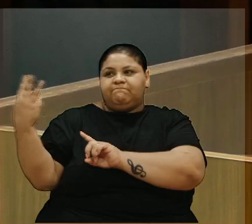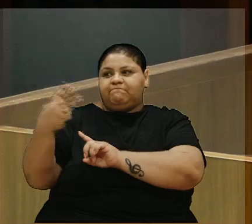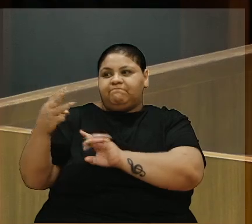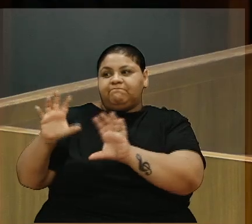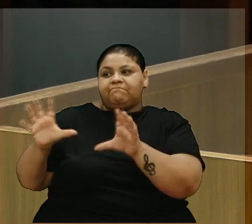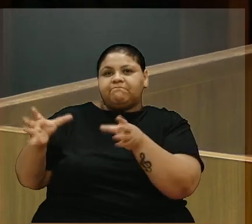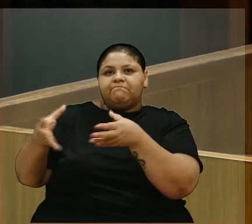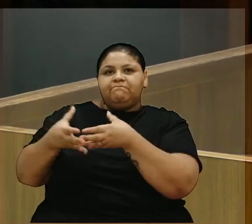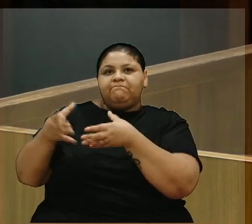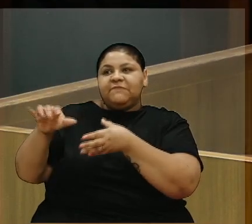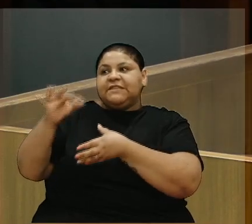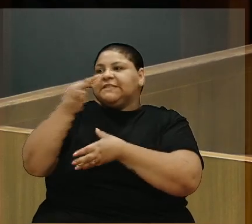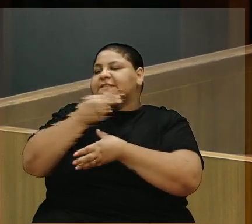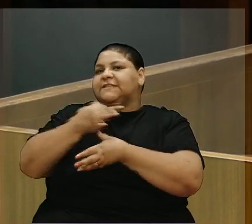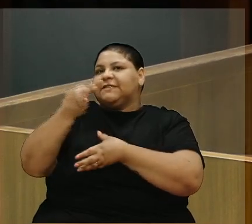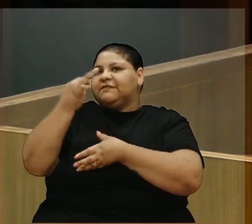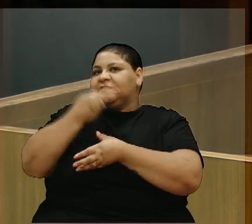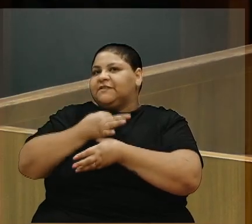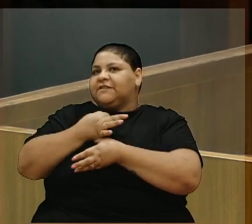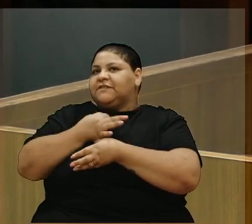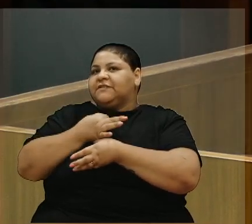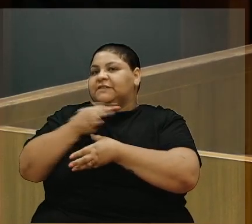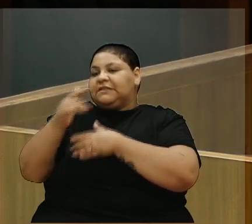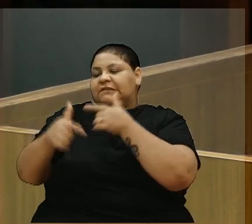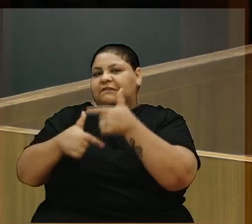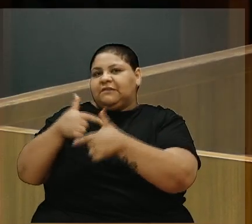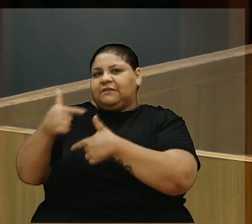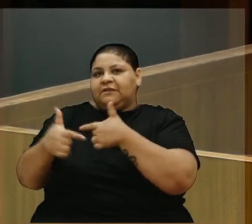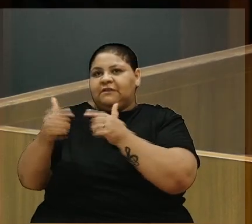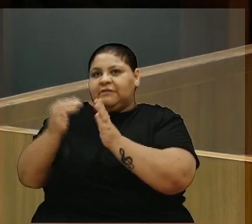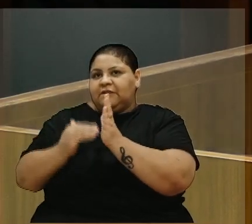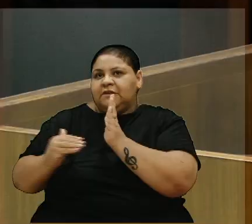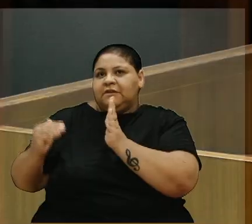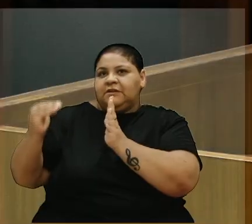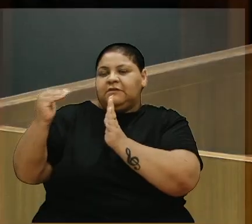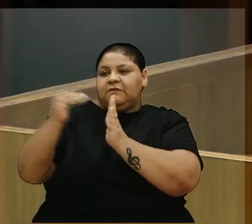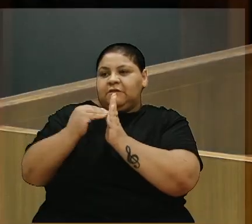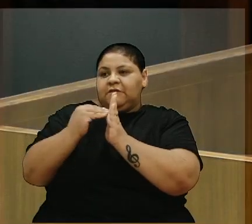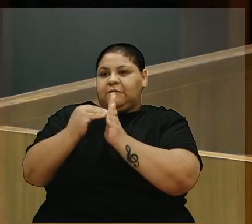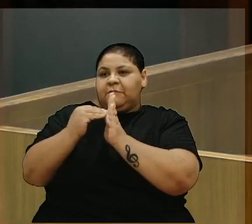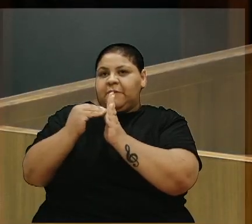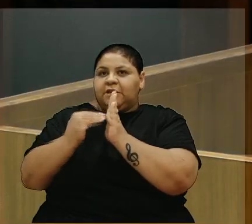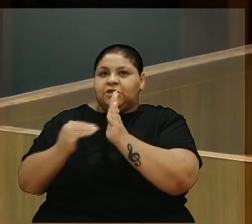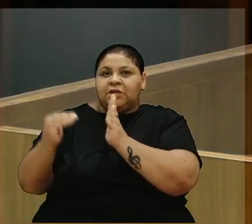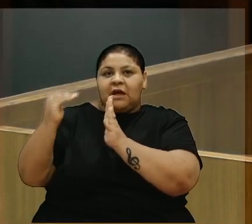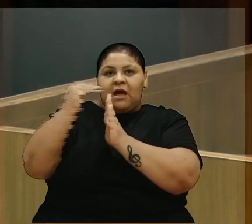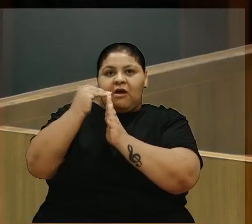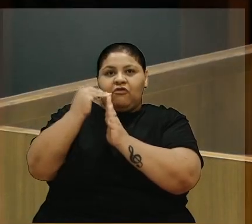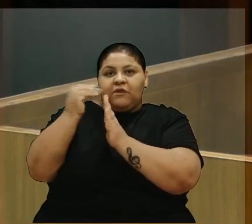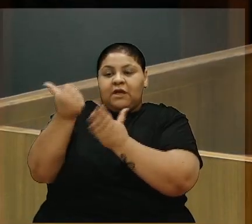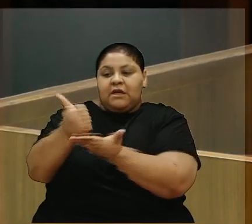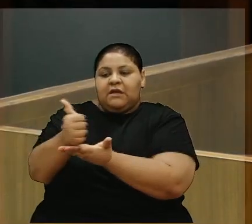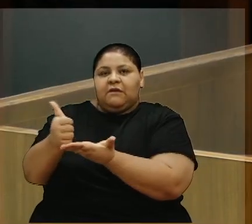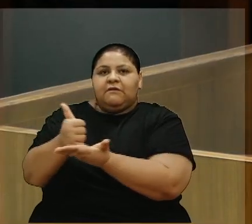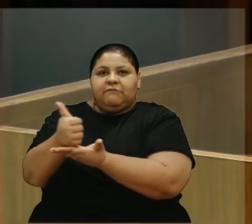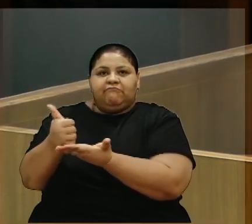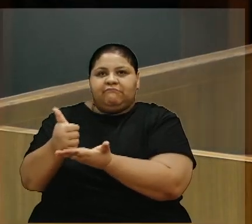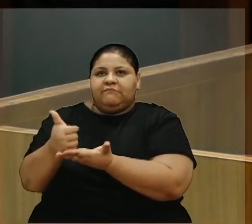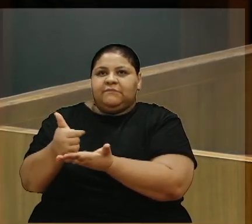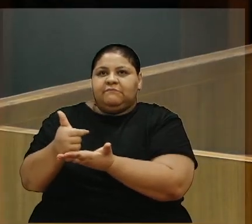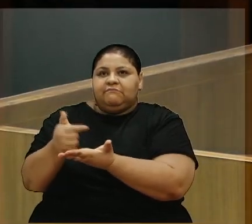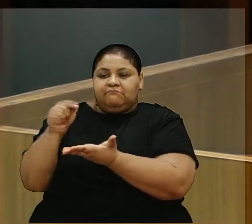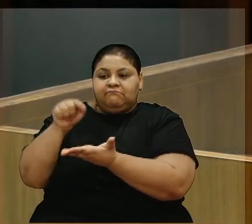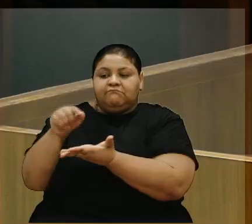setor em Caxias do Sul que toca os serviços de média, alta e da básica, que são tão